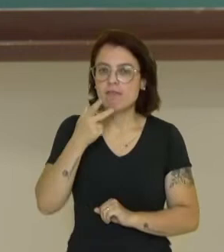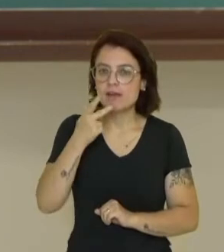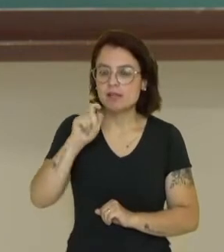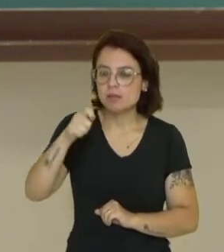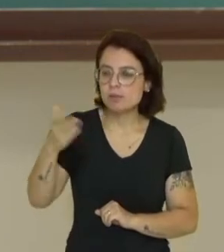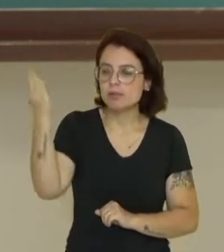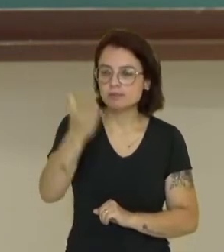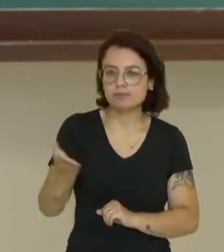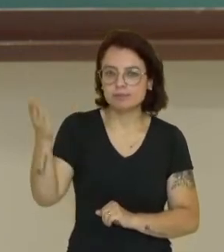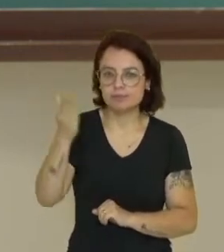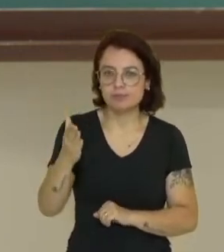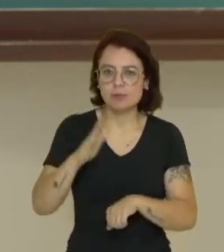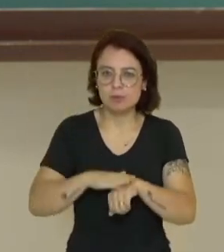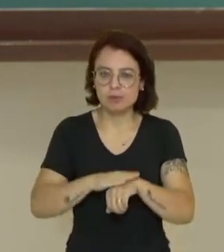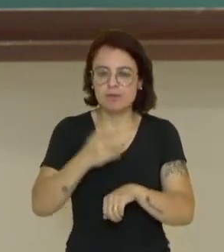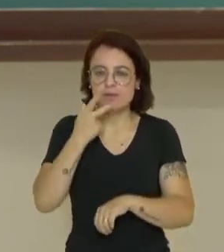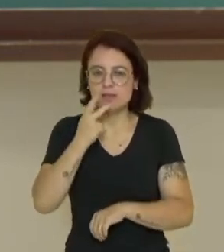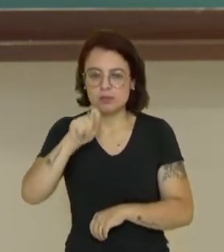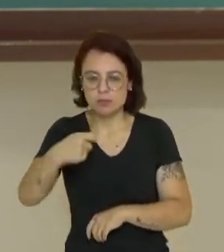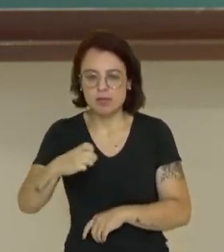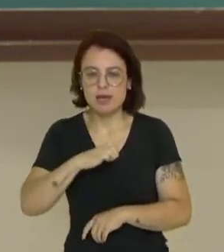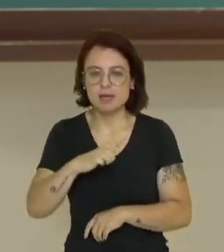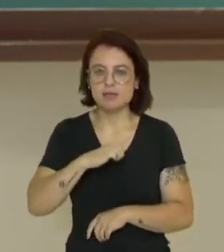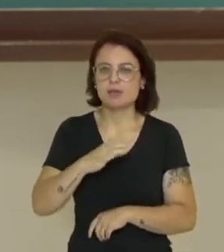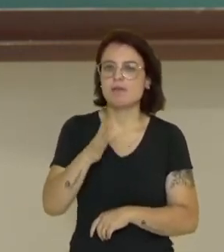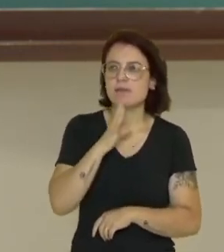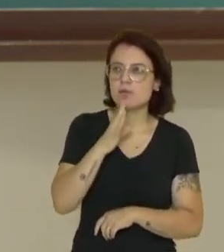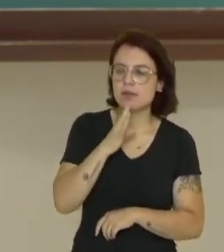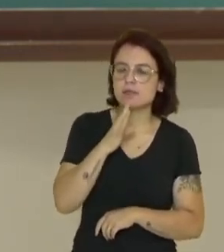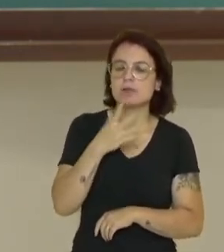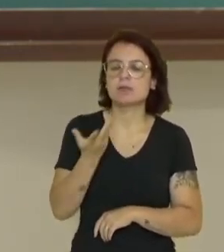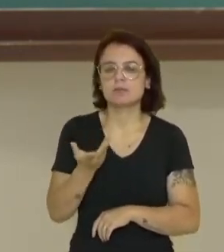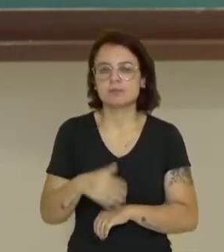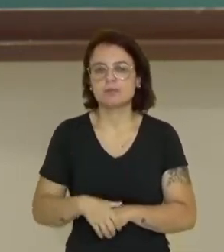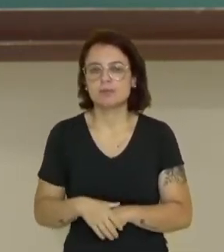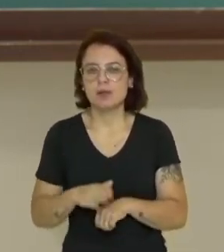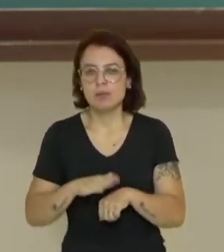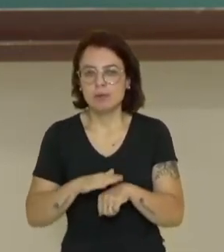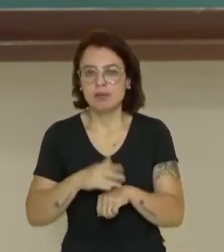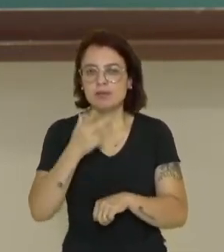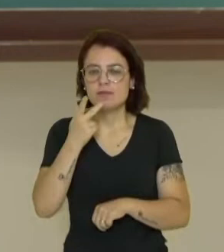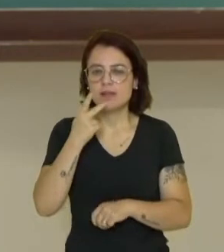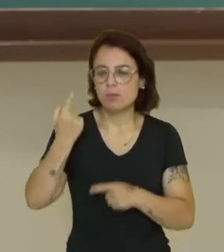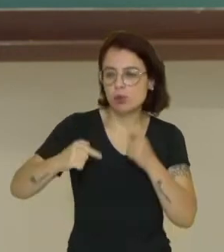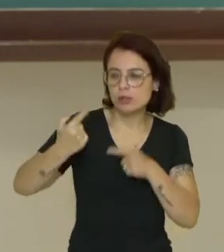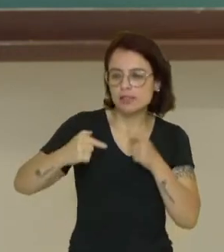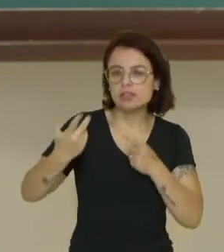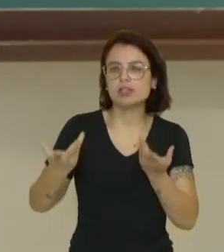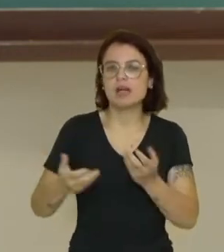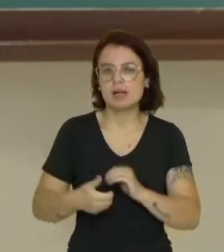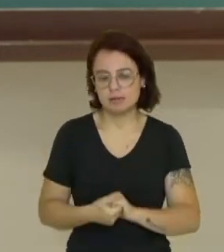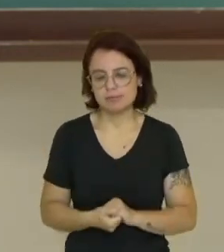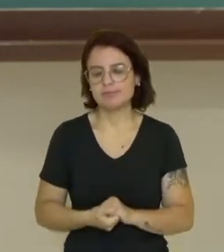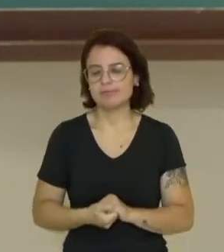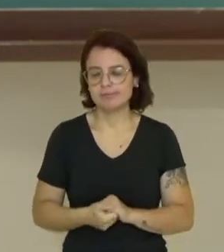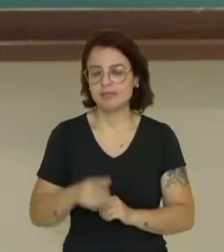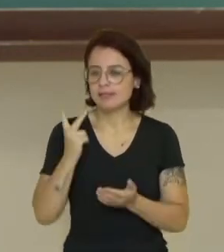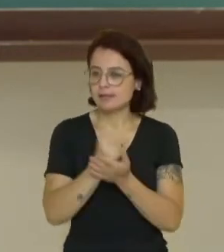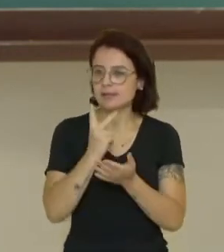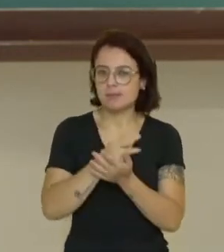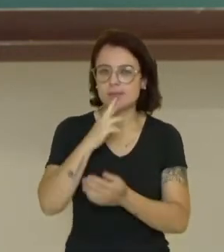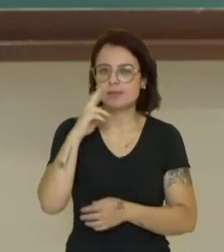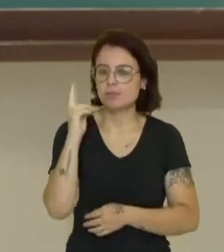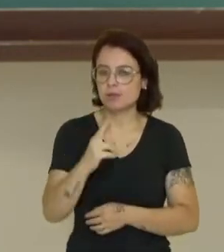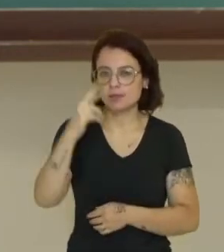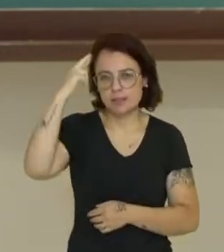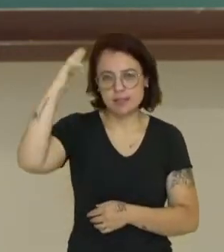isso quando ele está falando de ética, quando ele está falando de conhecimento, quando ele está falando de política. A resposta é sempre